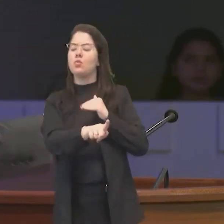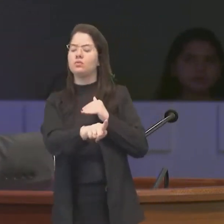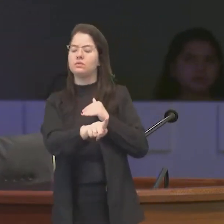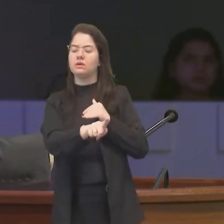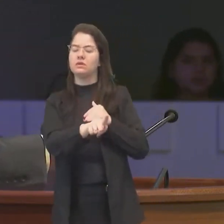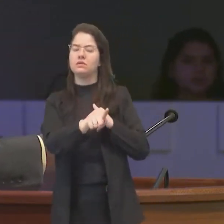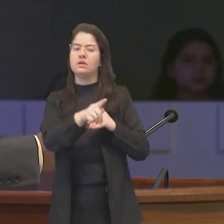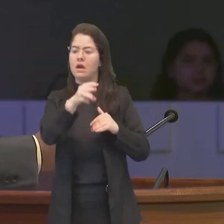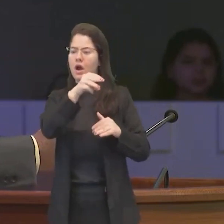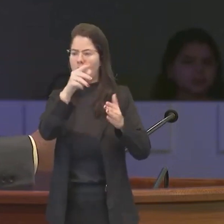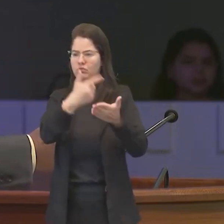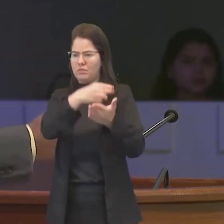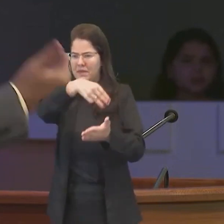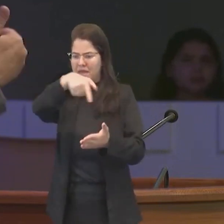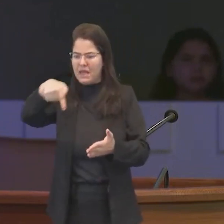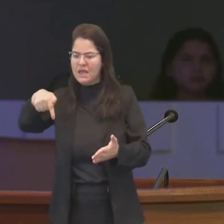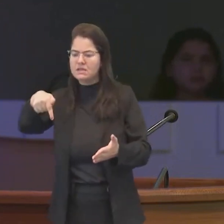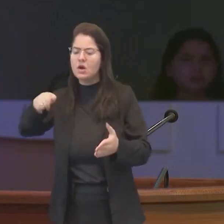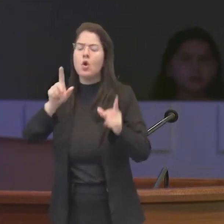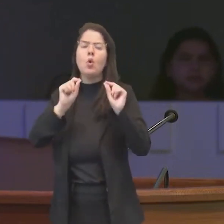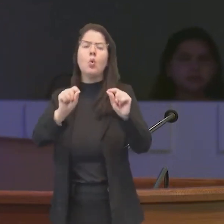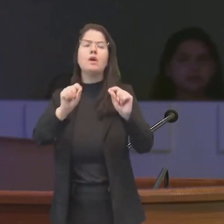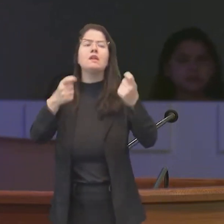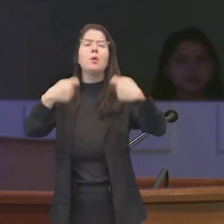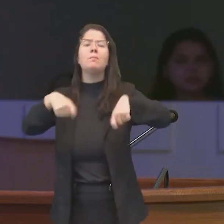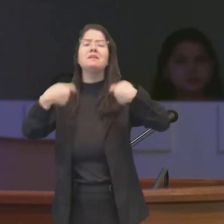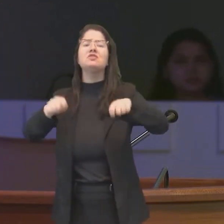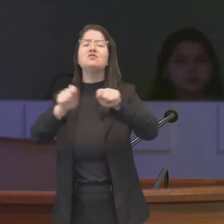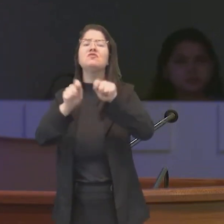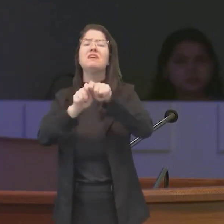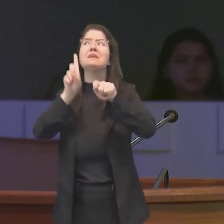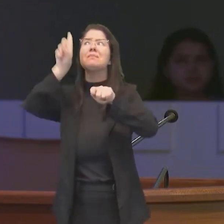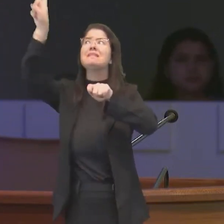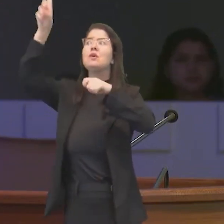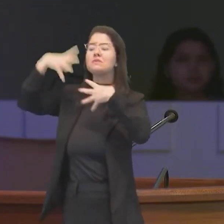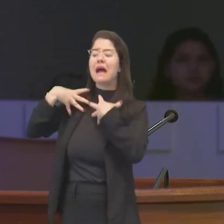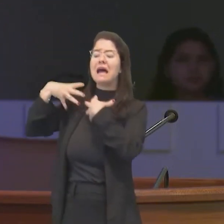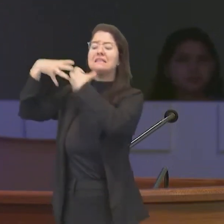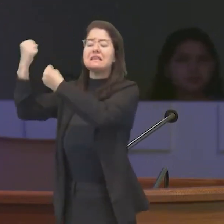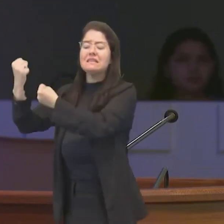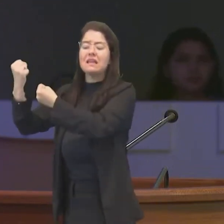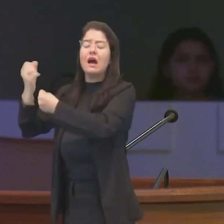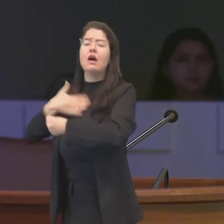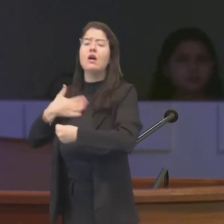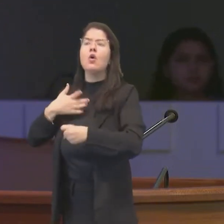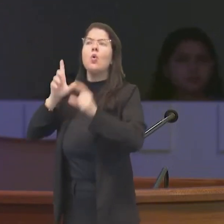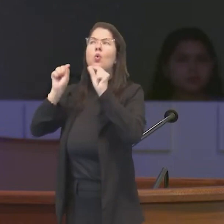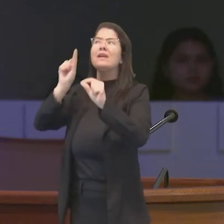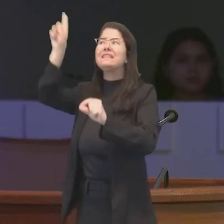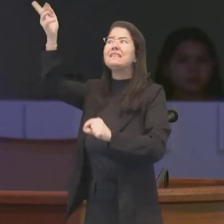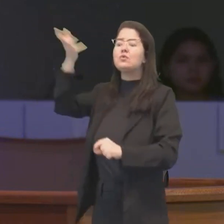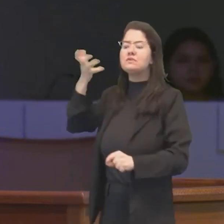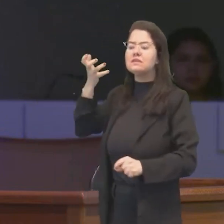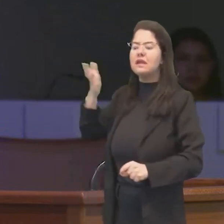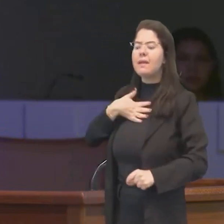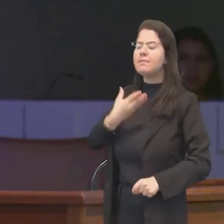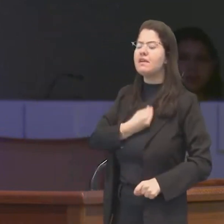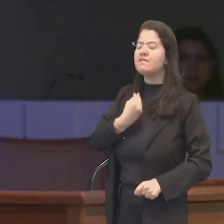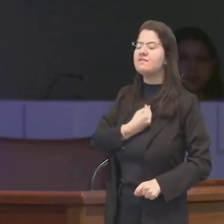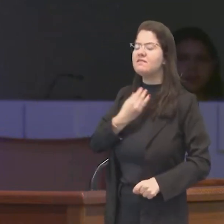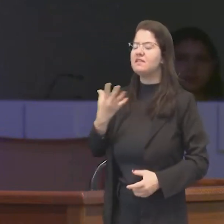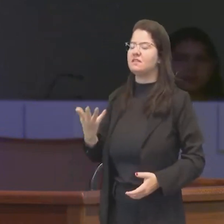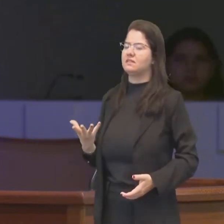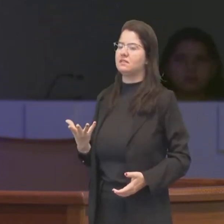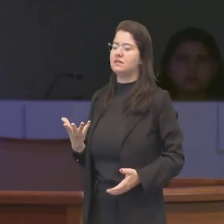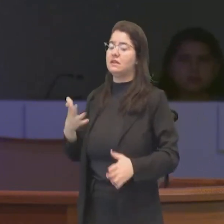eu preciso fazer para Deus me aceitar? O que Deus pede de mim? E eles então logo apresentam, e Miqueias